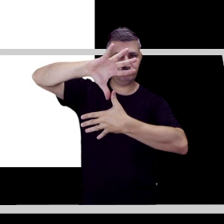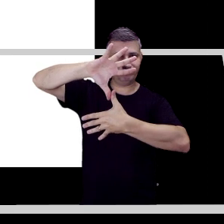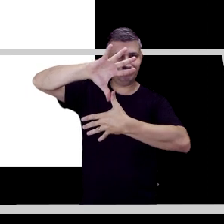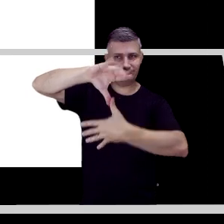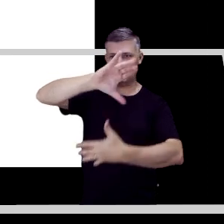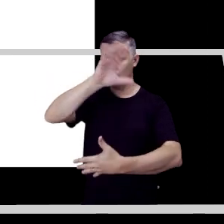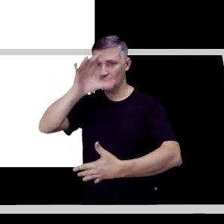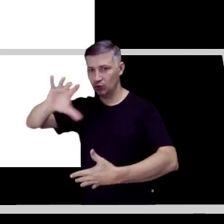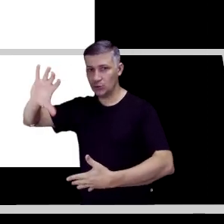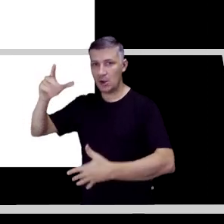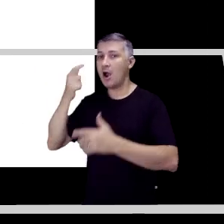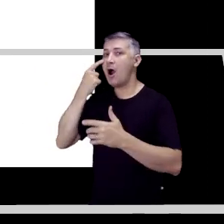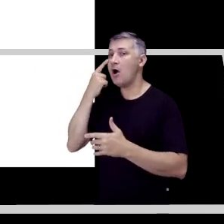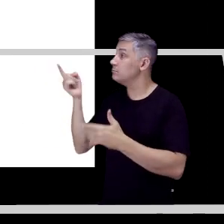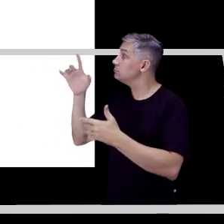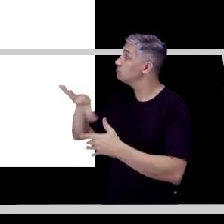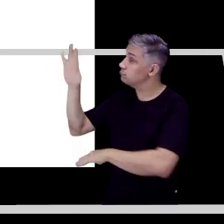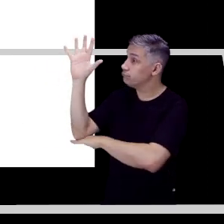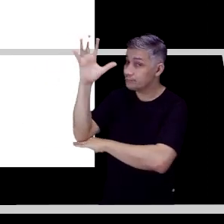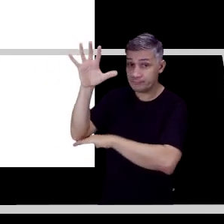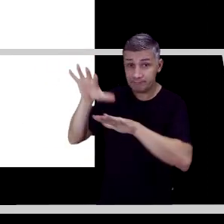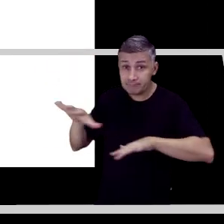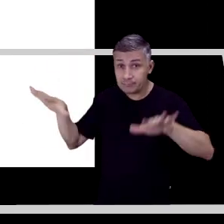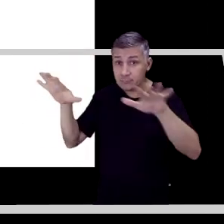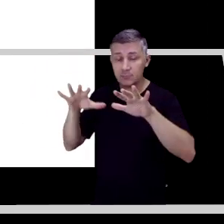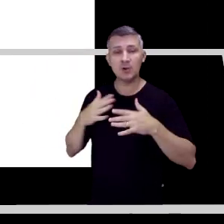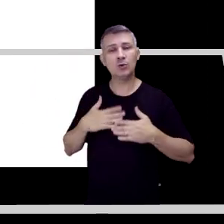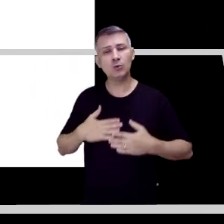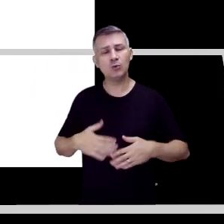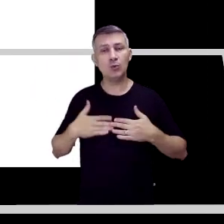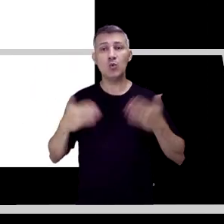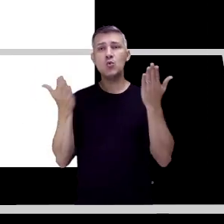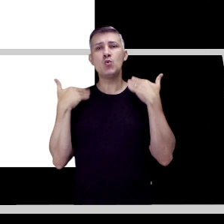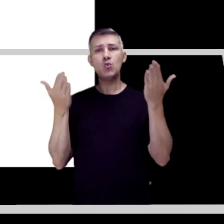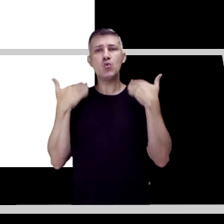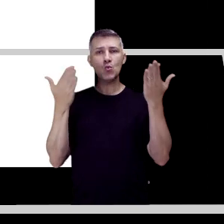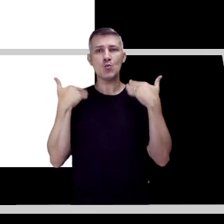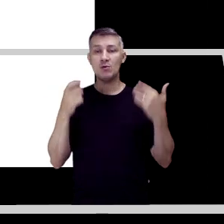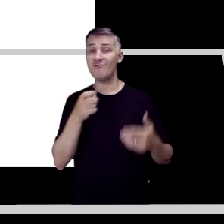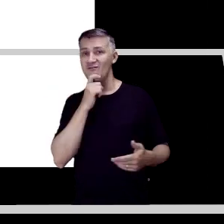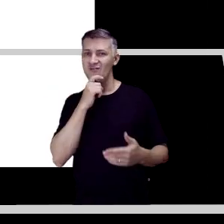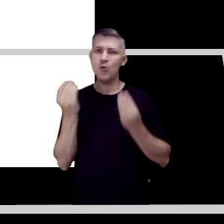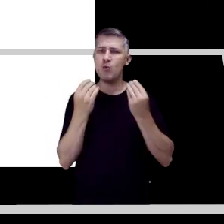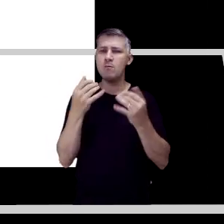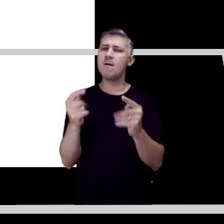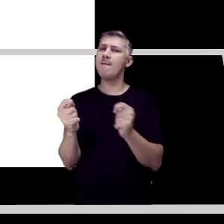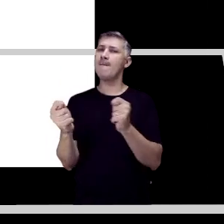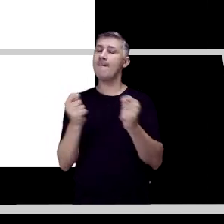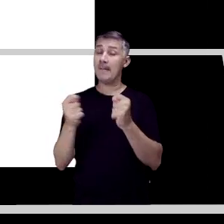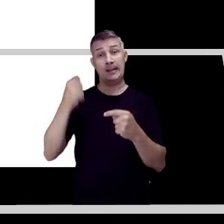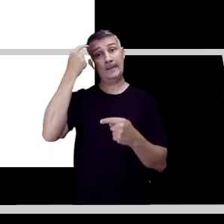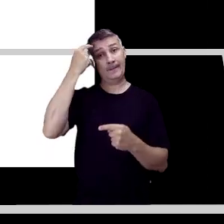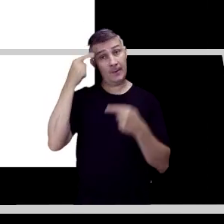assim, bom, em termos ambientais, em termos de conforto térmico, né? O que se